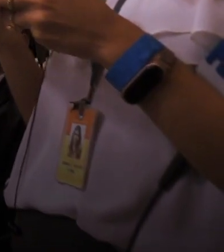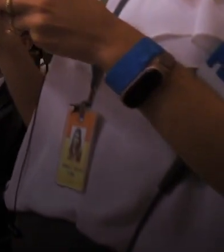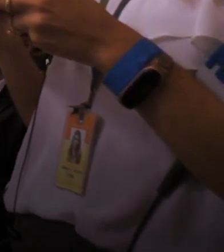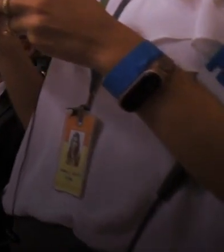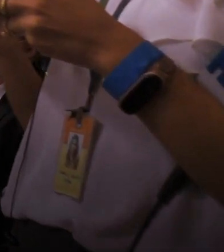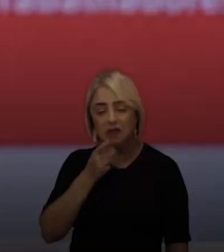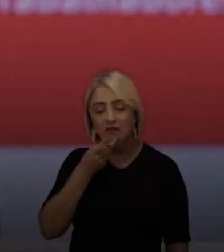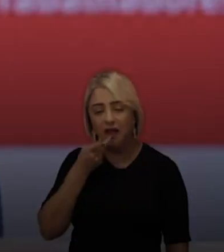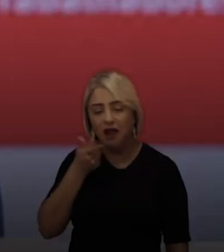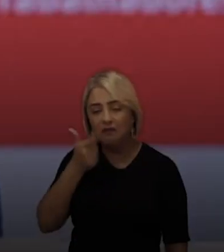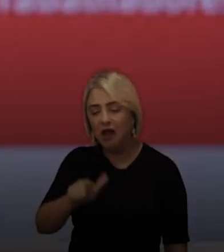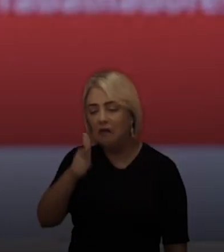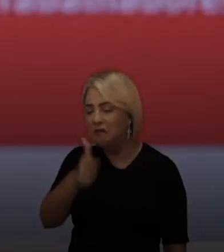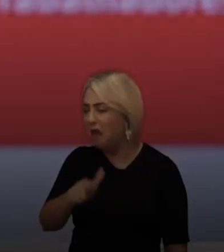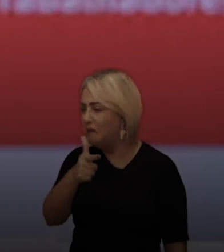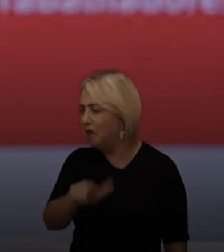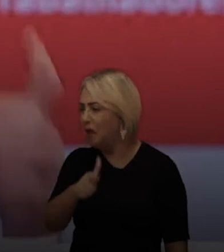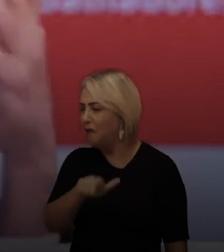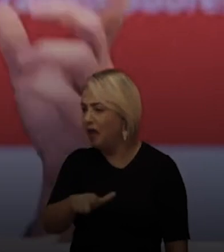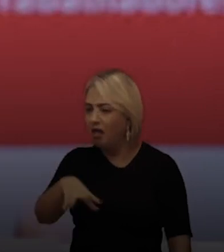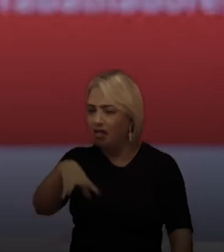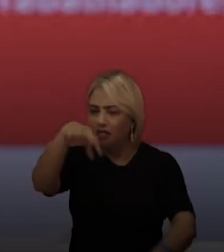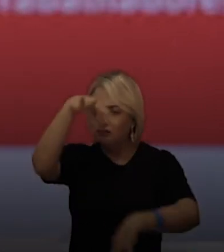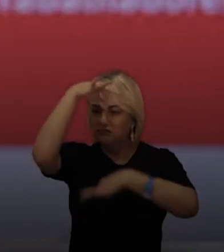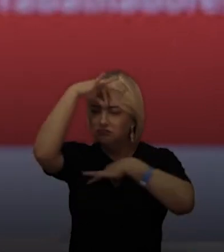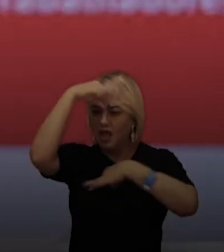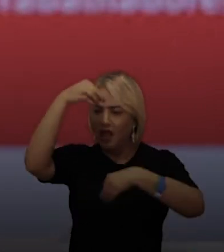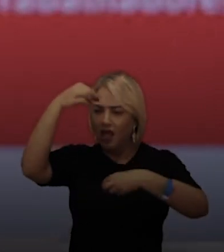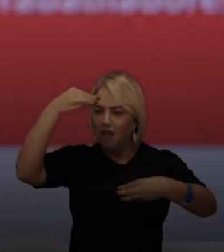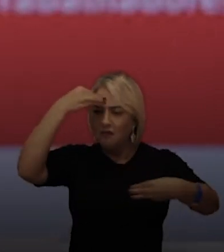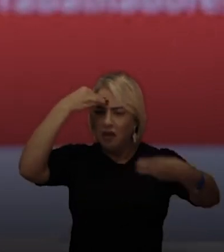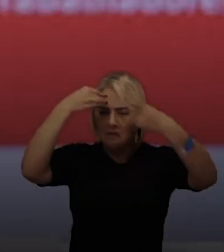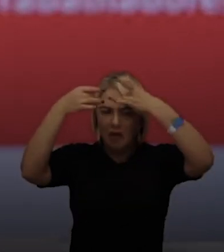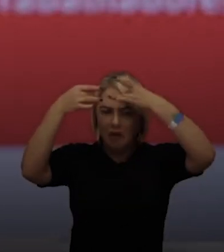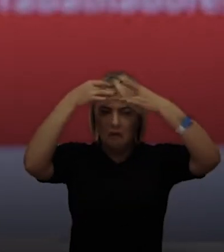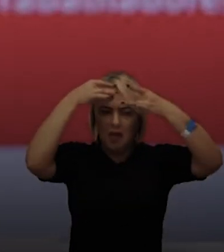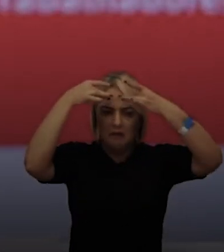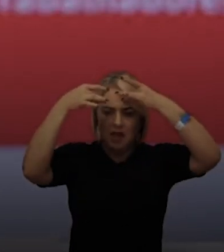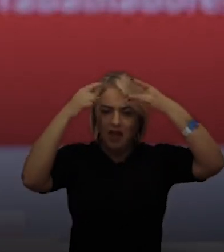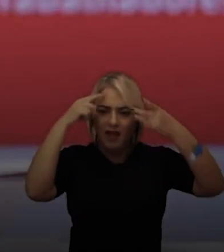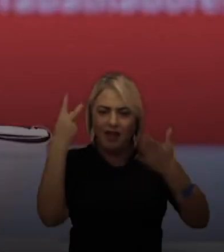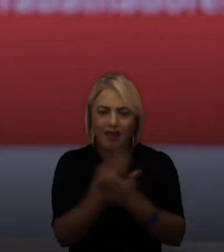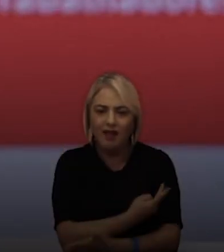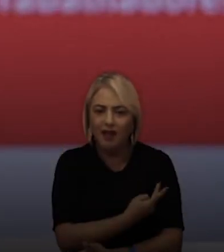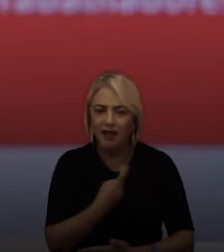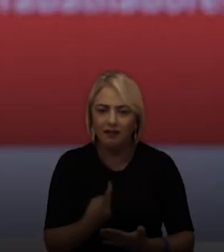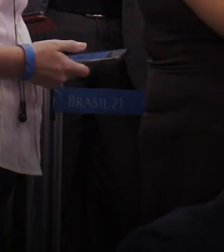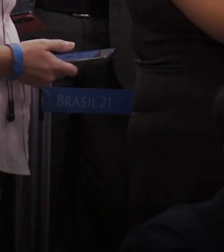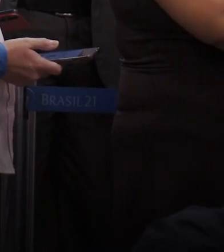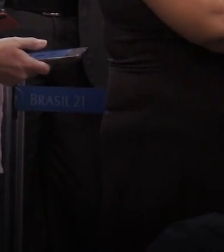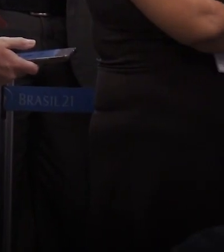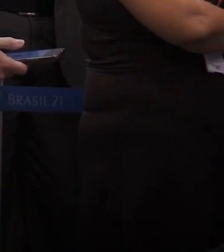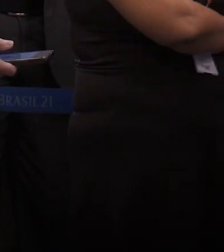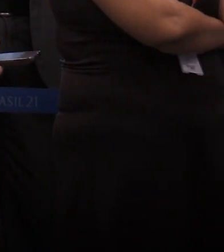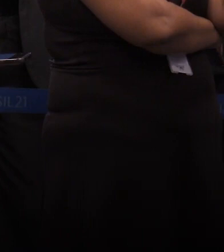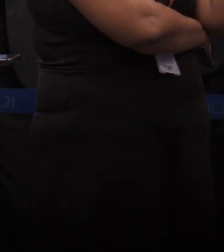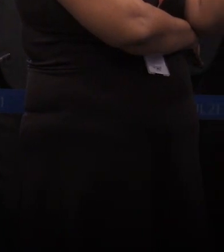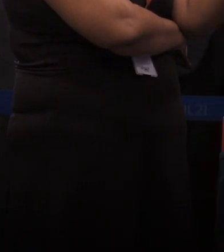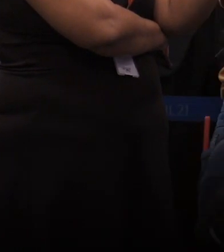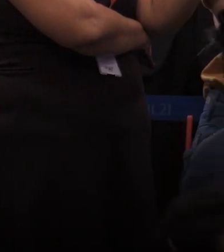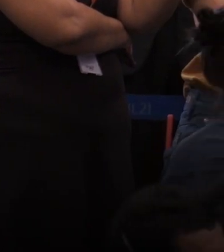fica sendo repetida e vai criando nas pessoas a ideia que não deve ser criada. Por isso que nós vamos fazer esse